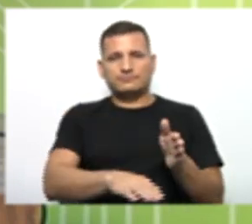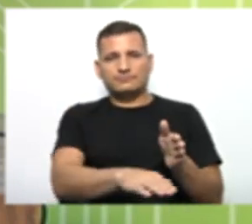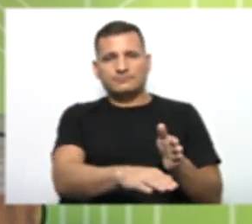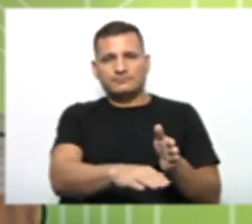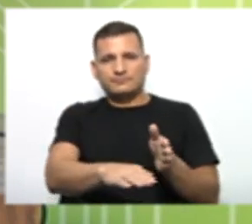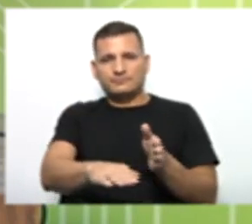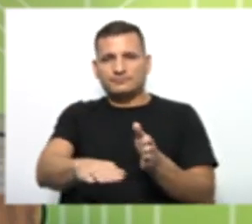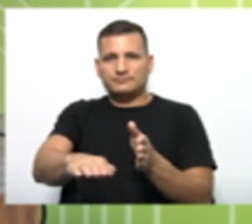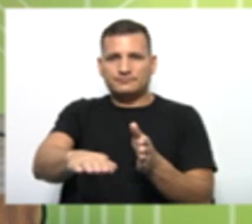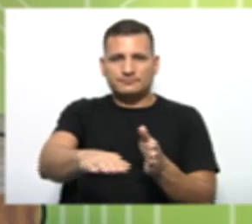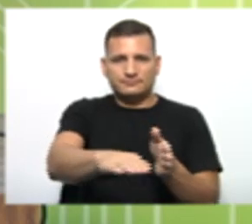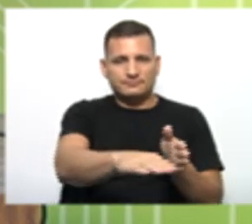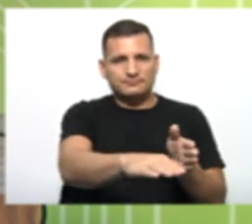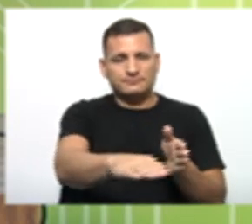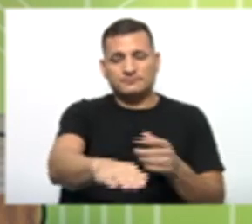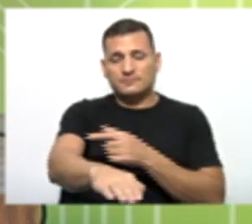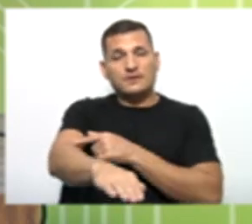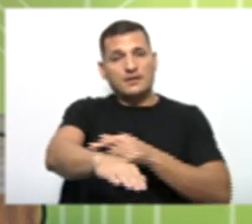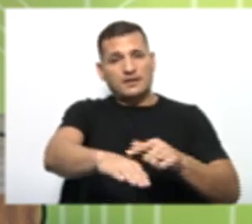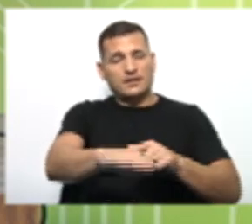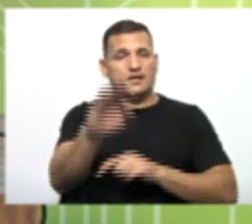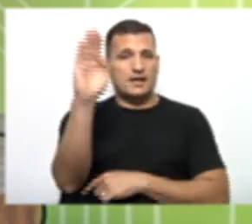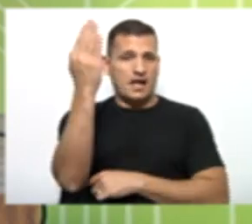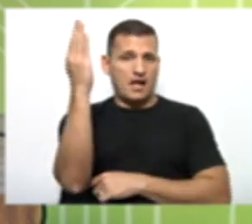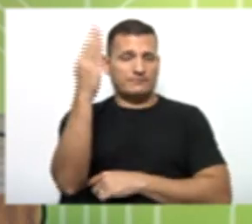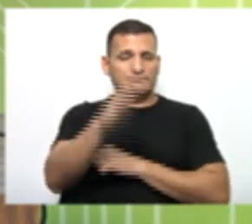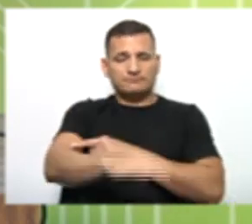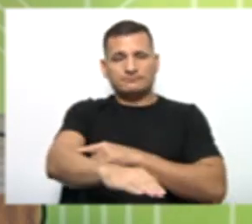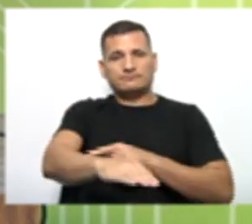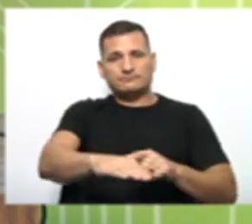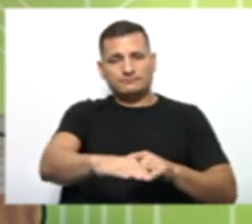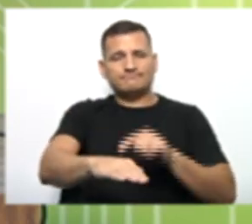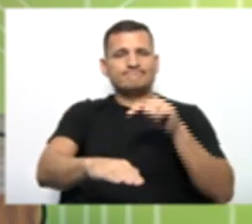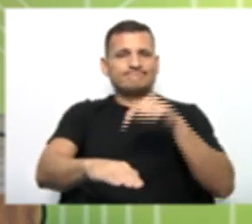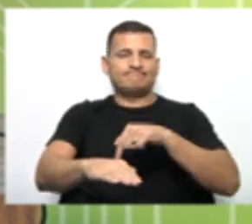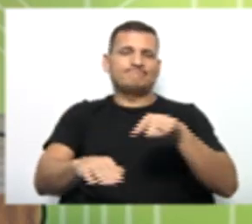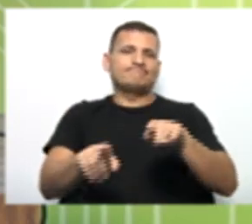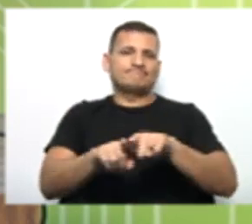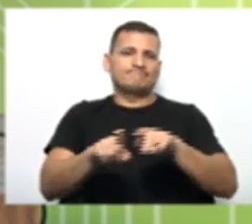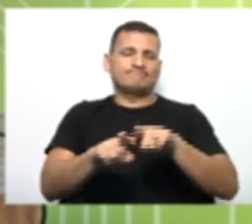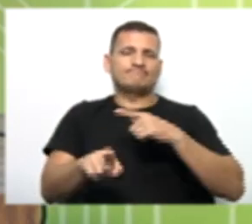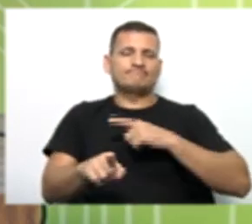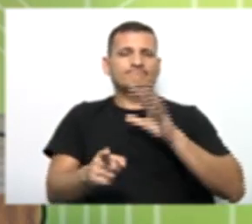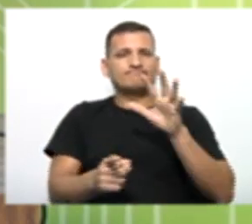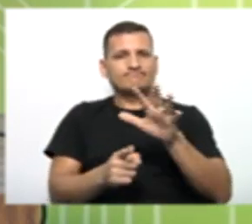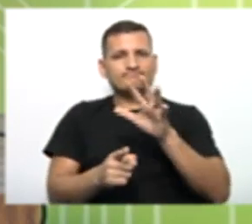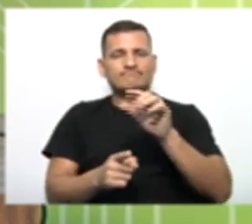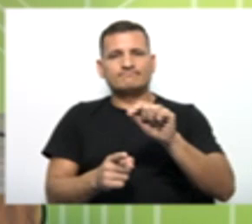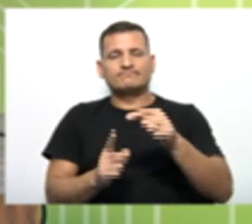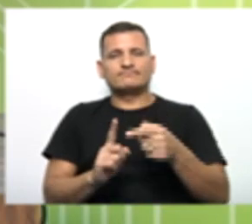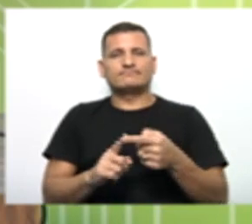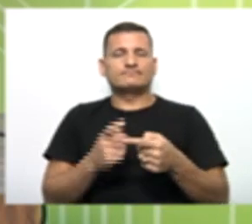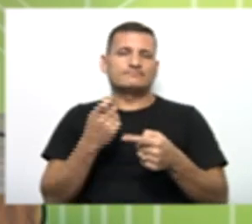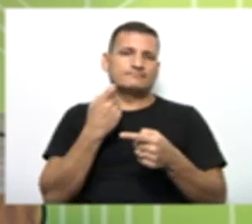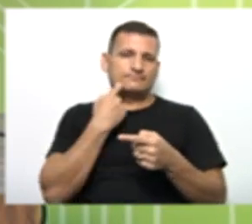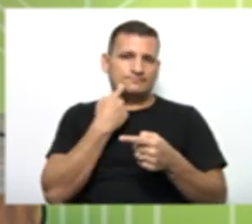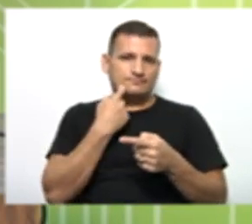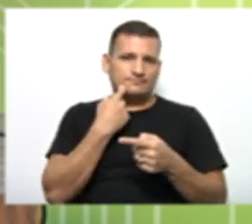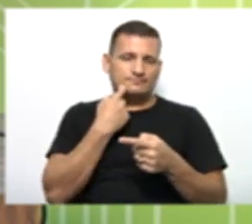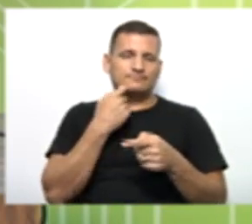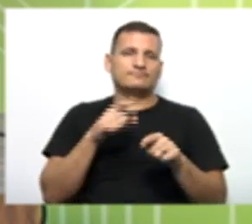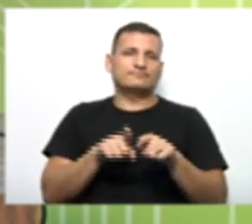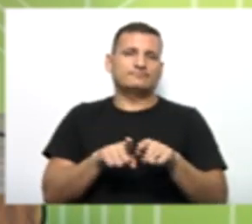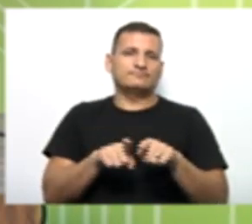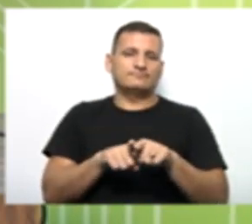rio abaixo. Esses troncos, eles também influenciam na vida dos peixes, no fluxo dos peixes no